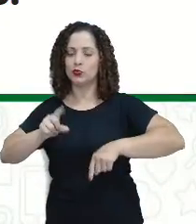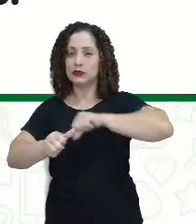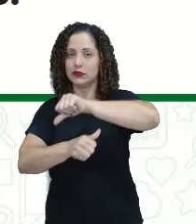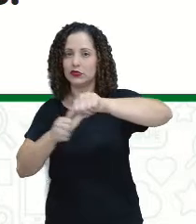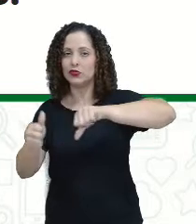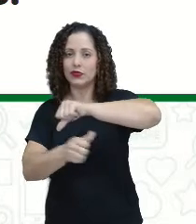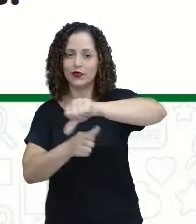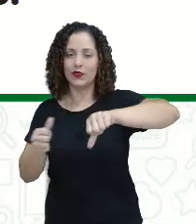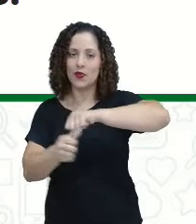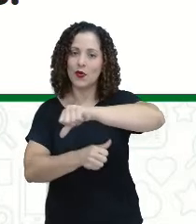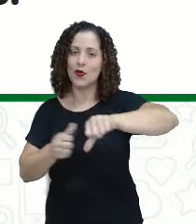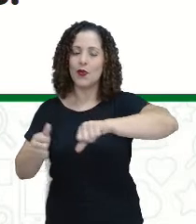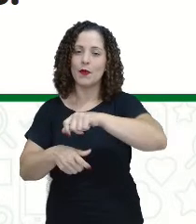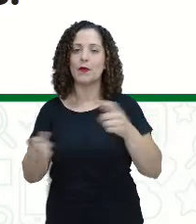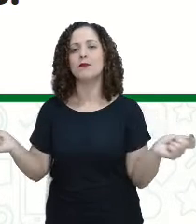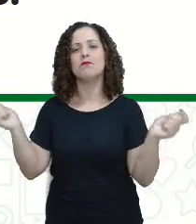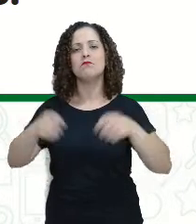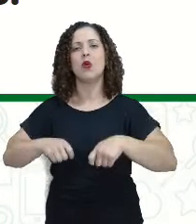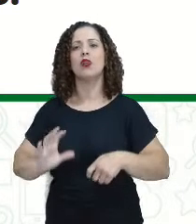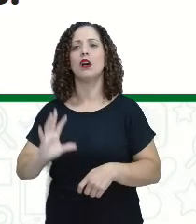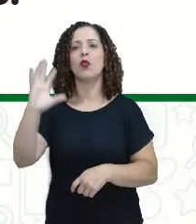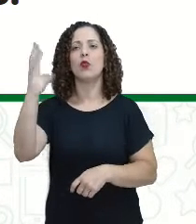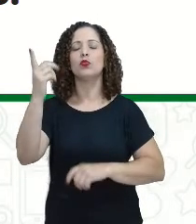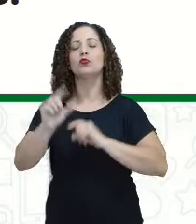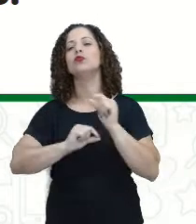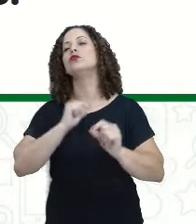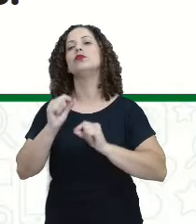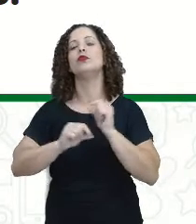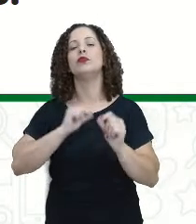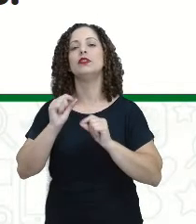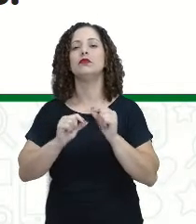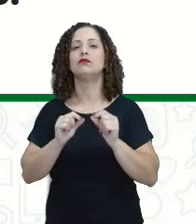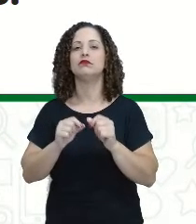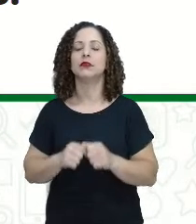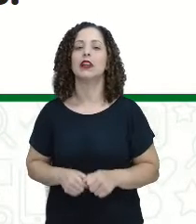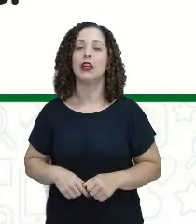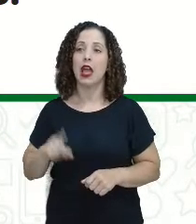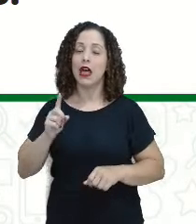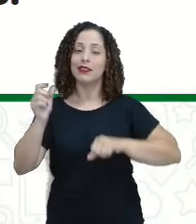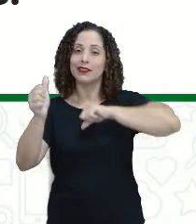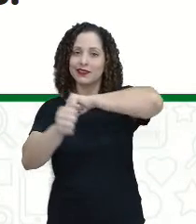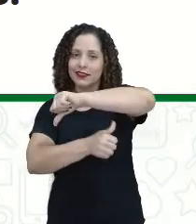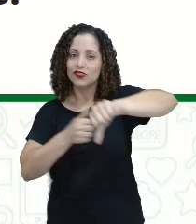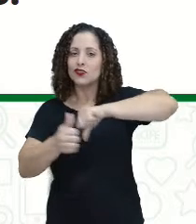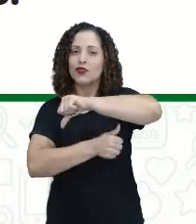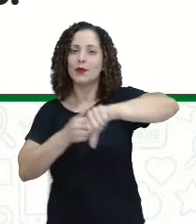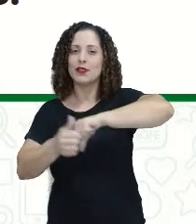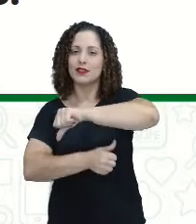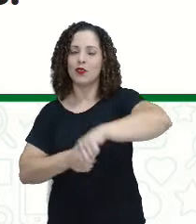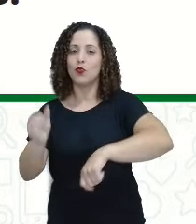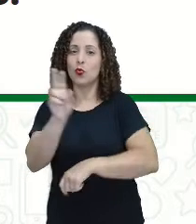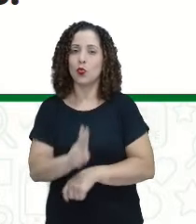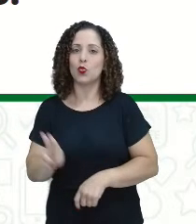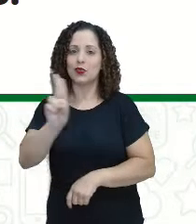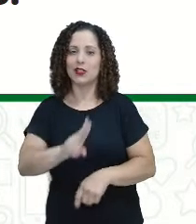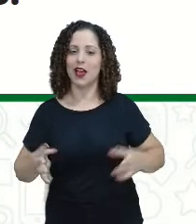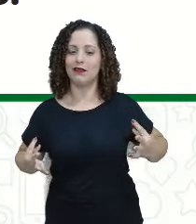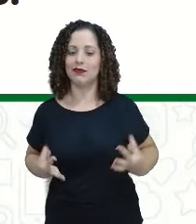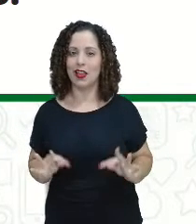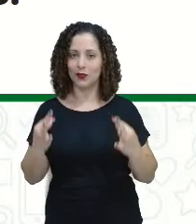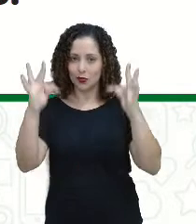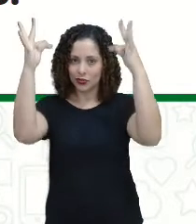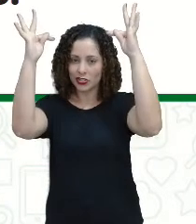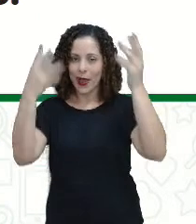estado físico, pode acontecer pela ação do calor, e aí essa transformação é usada em várias tecnologias